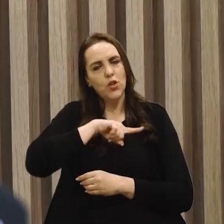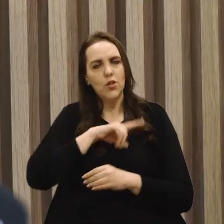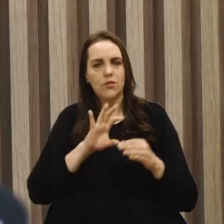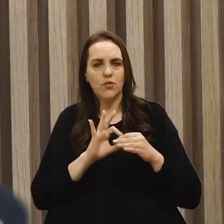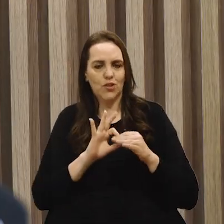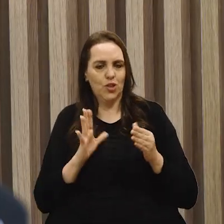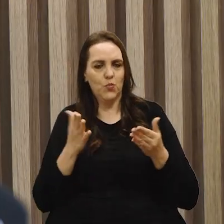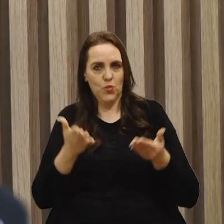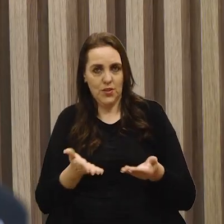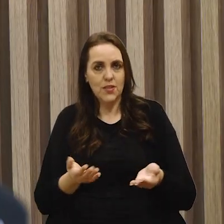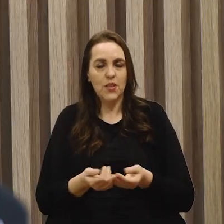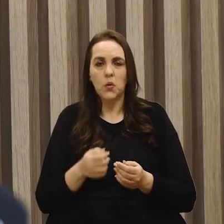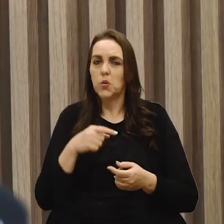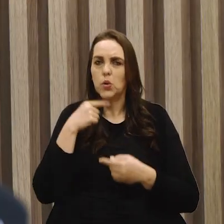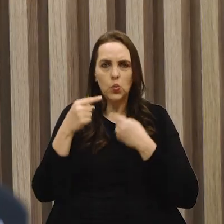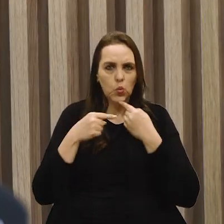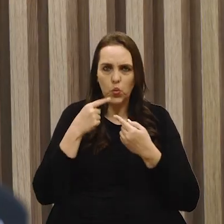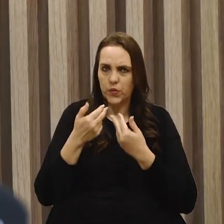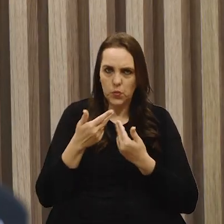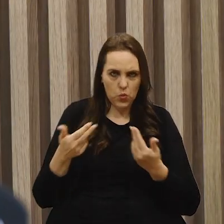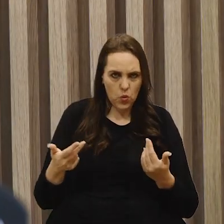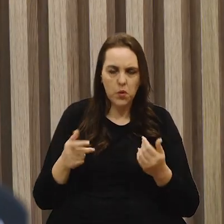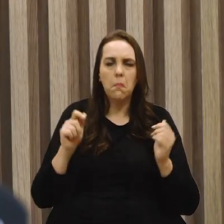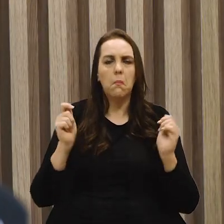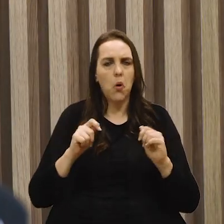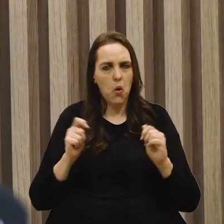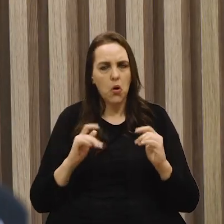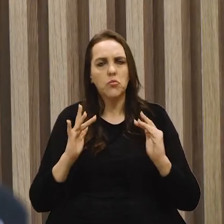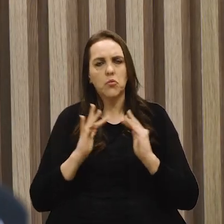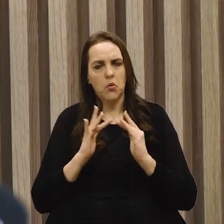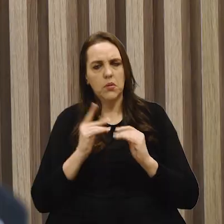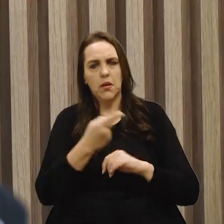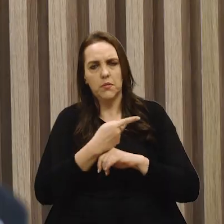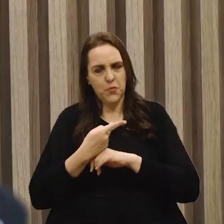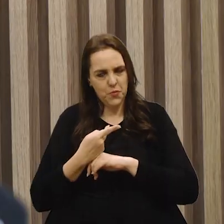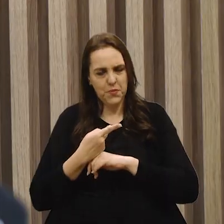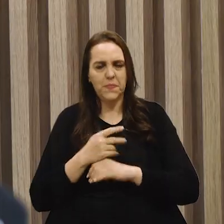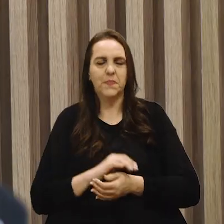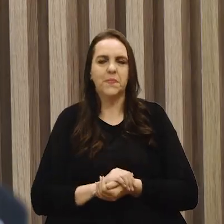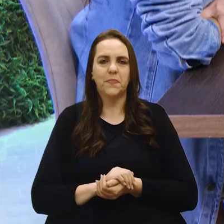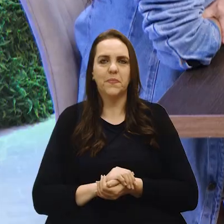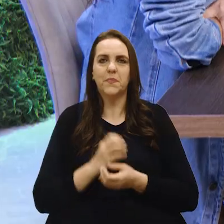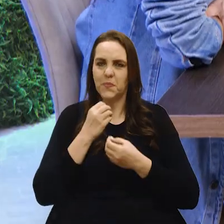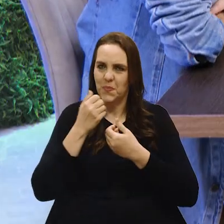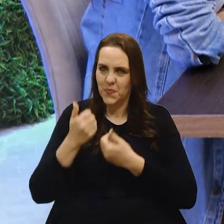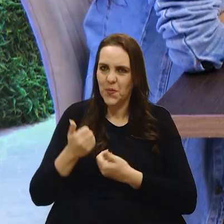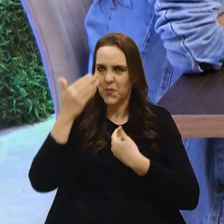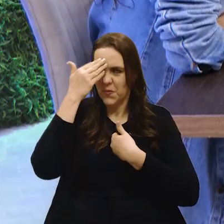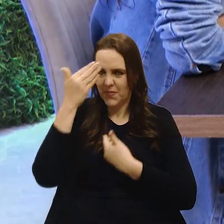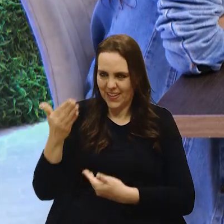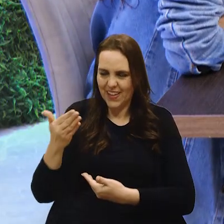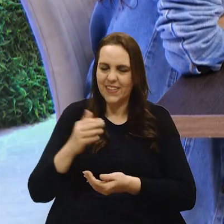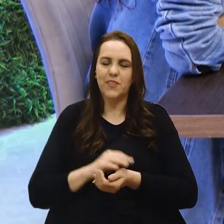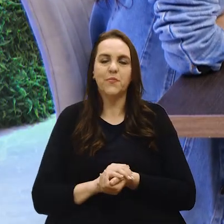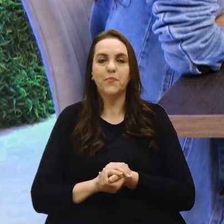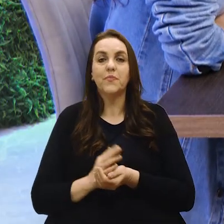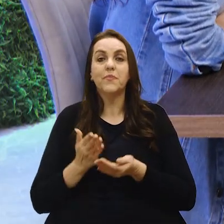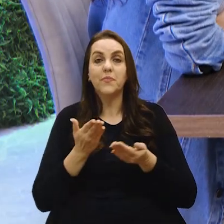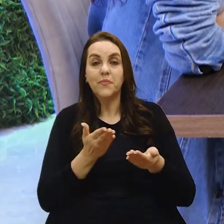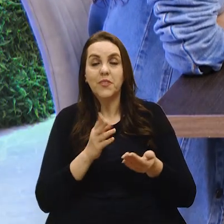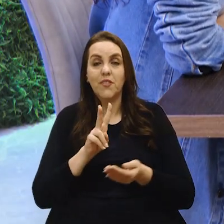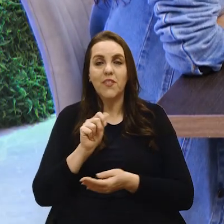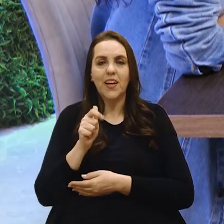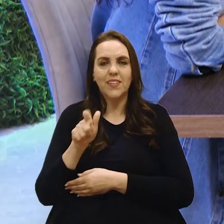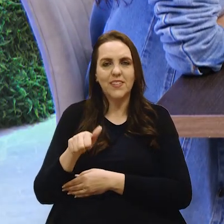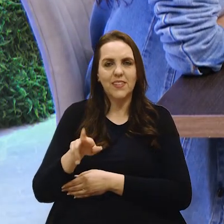colocar à disposição para que, se ficar alguma dúvida, possa nos procurar. Ai, que bom. Obrigada. Obrigada. Cris. E